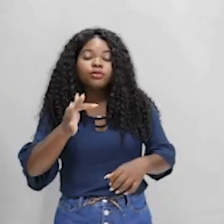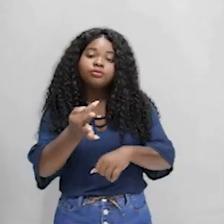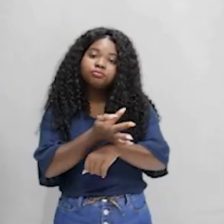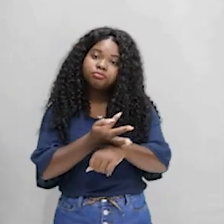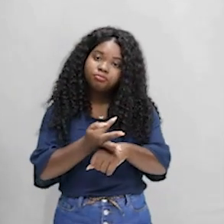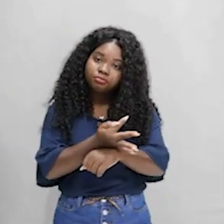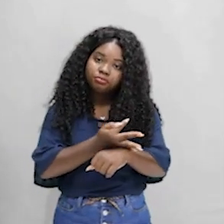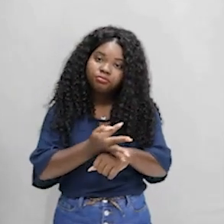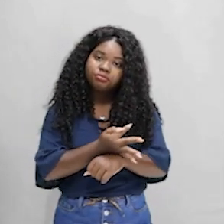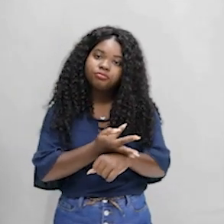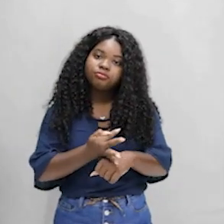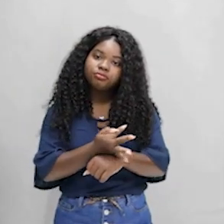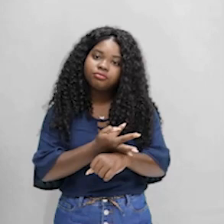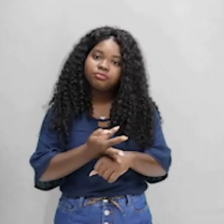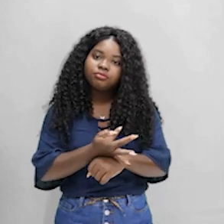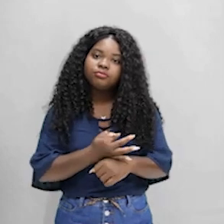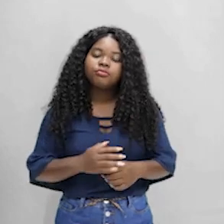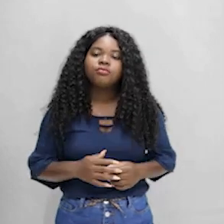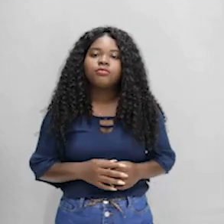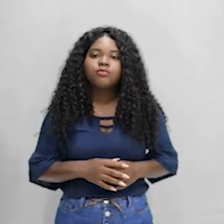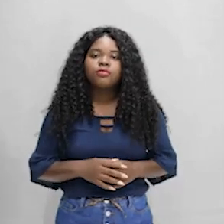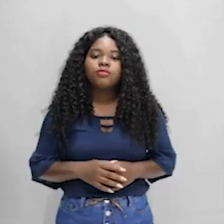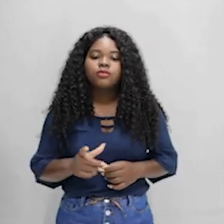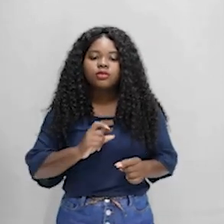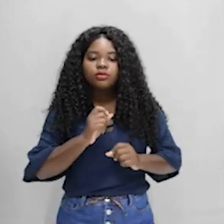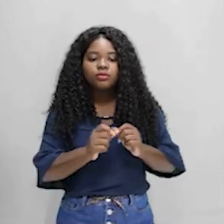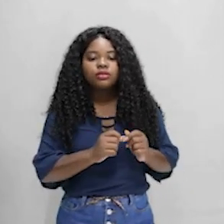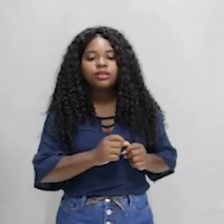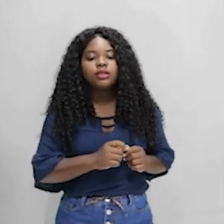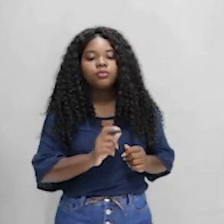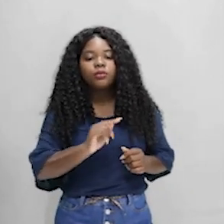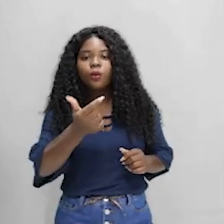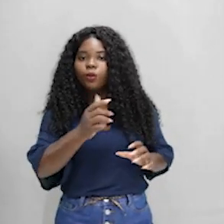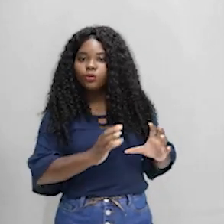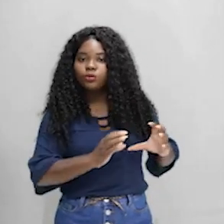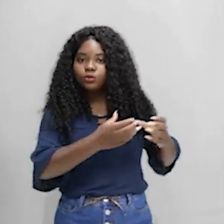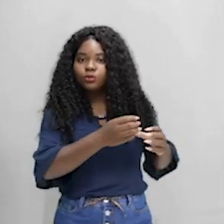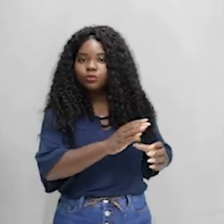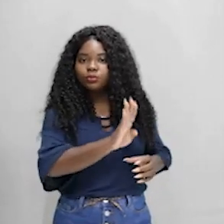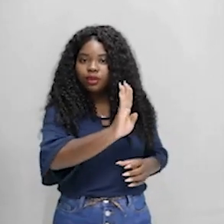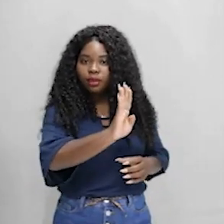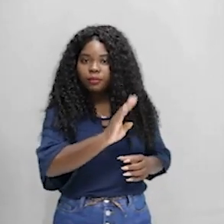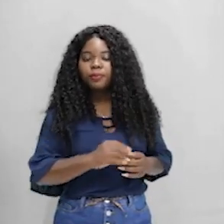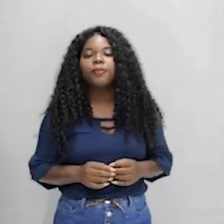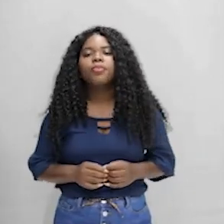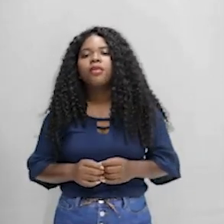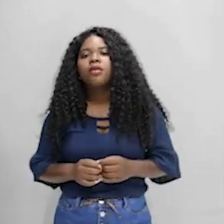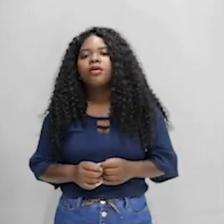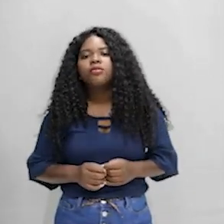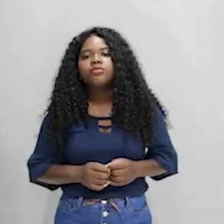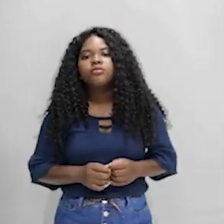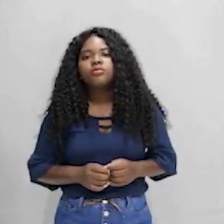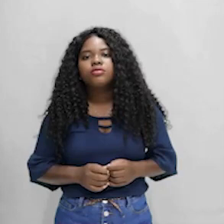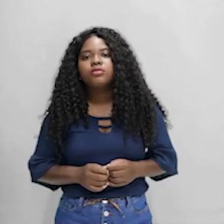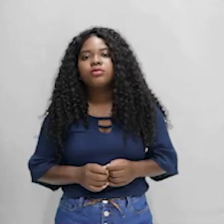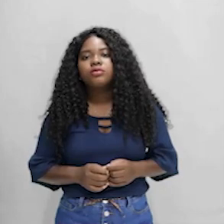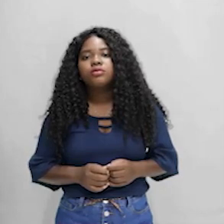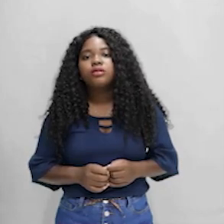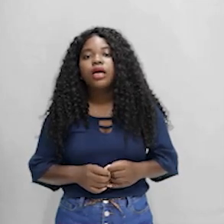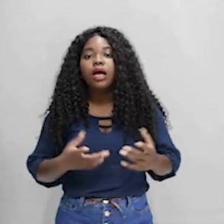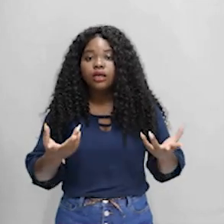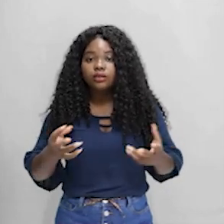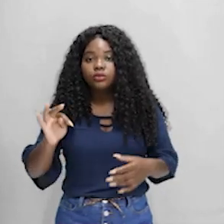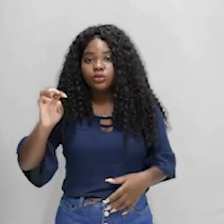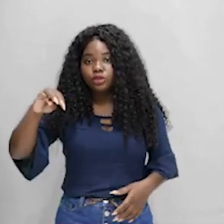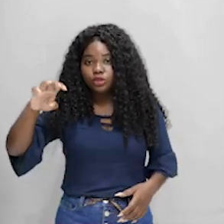férias, né? Então entra ali o time B do Flamengo, começa essa competição. Quando já chega ali, aí o time do Flamengo entra